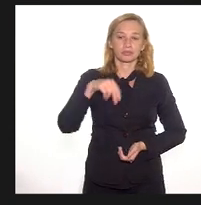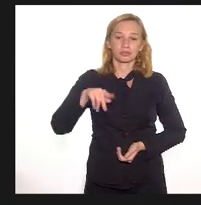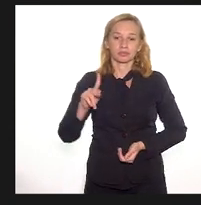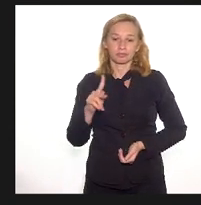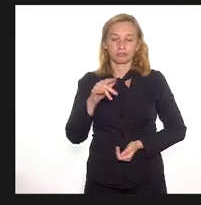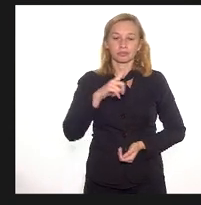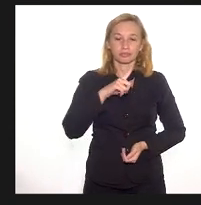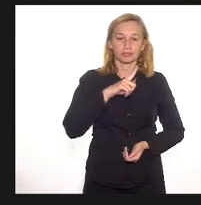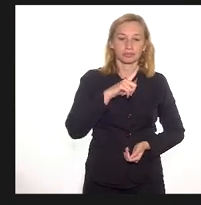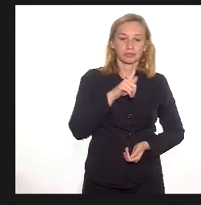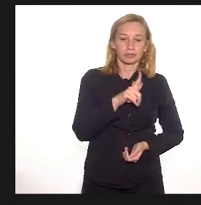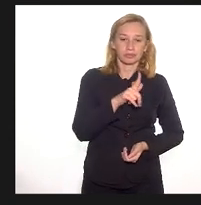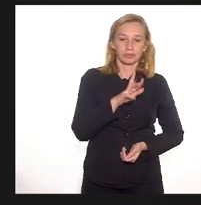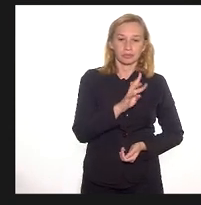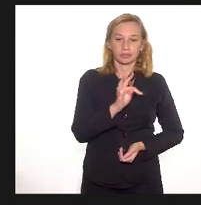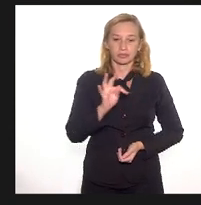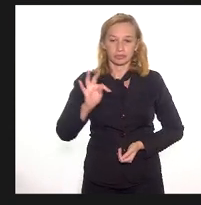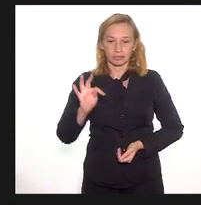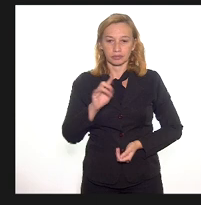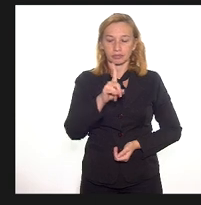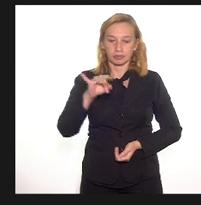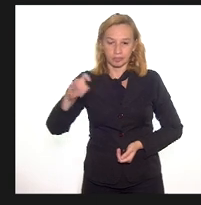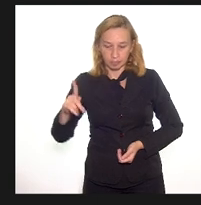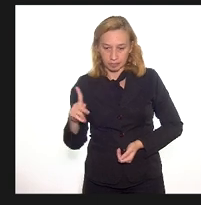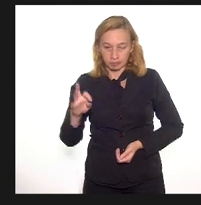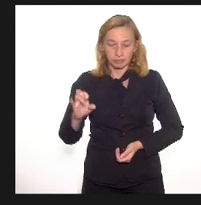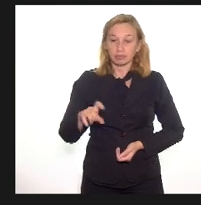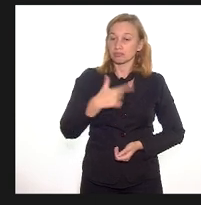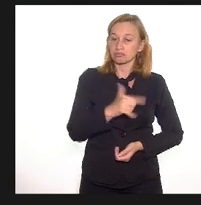no RGT e no DAP. Com isso, não haveria